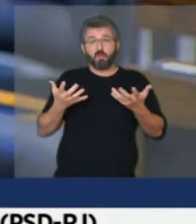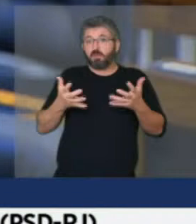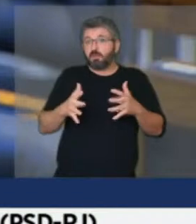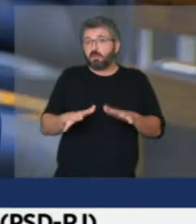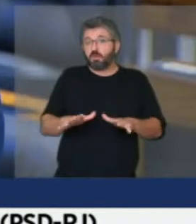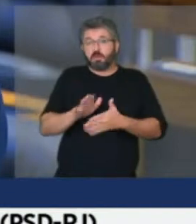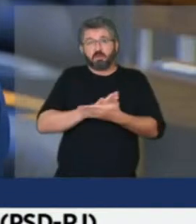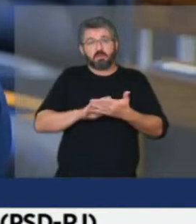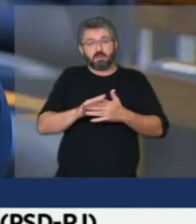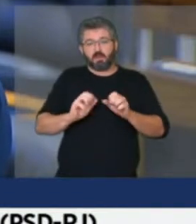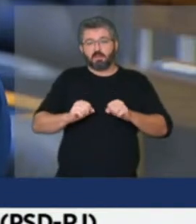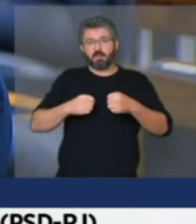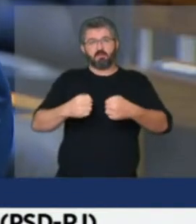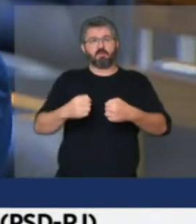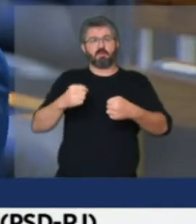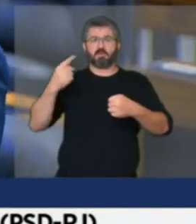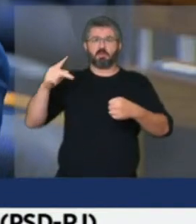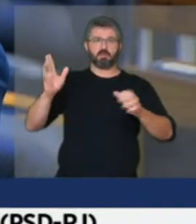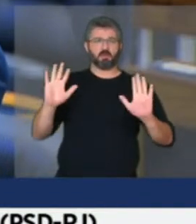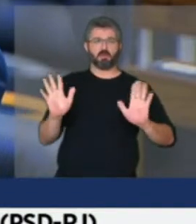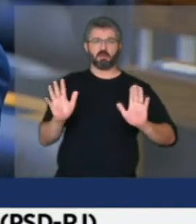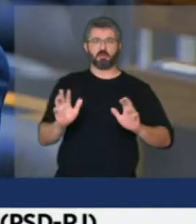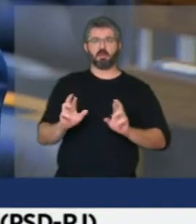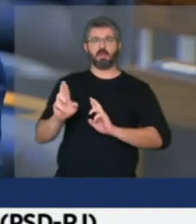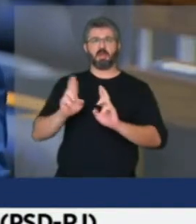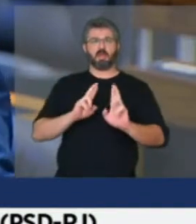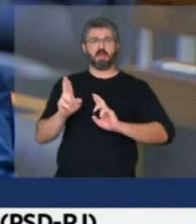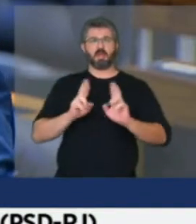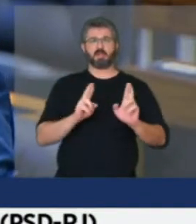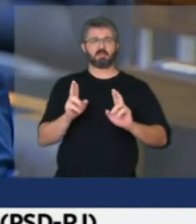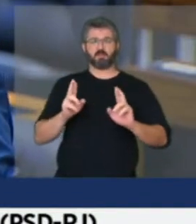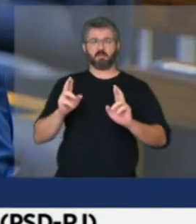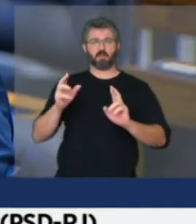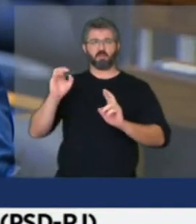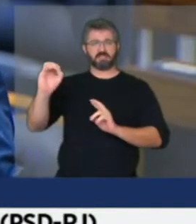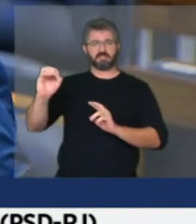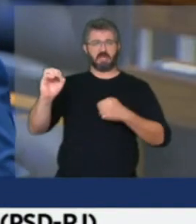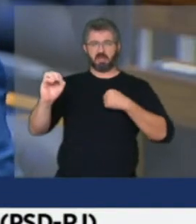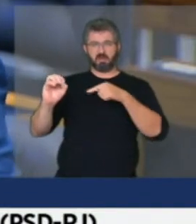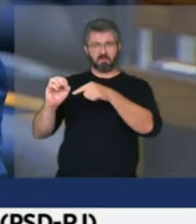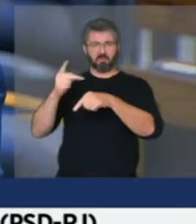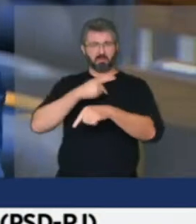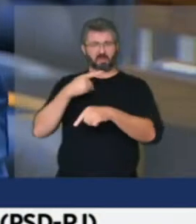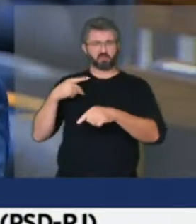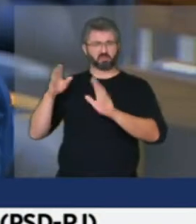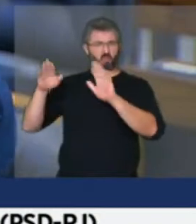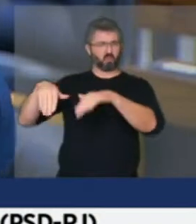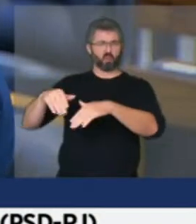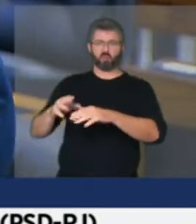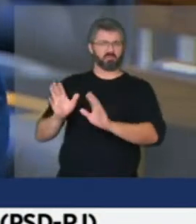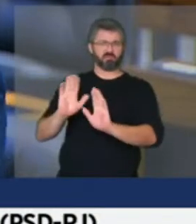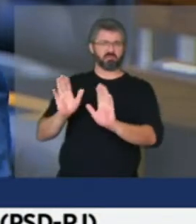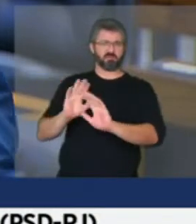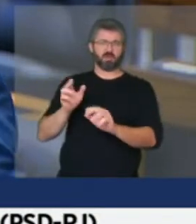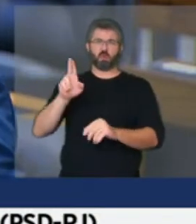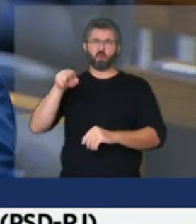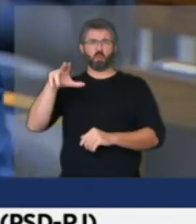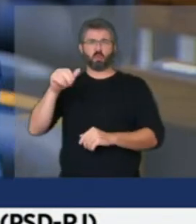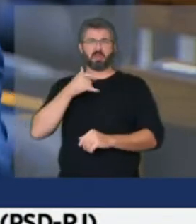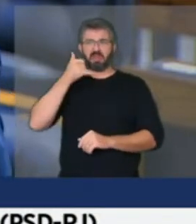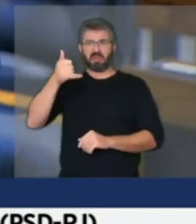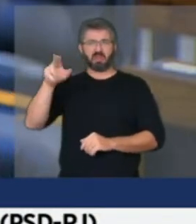nenhuma defesa. Relacionamento zero com o pastor Anderson. Jamais me relacionei, jamais liguei para